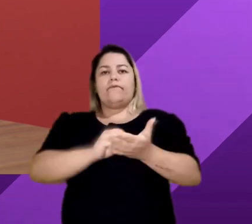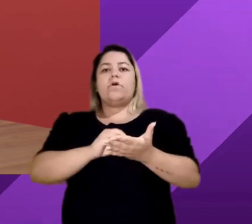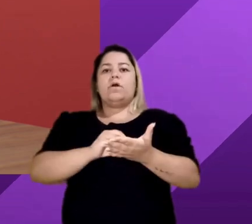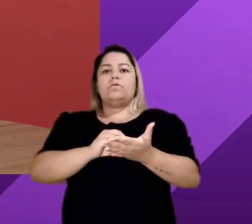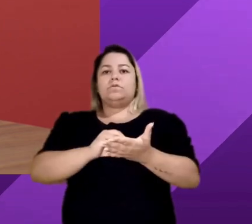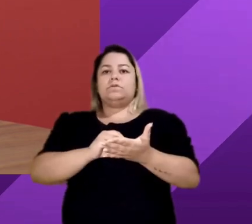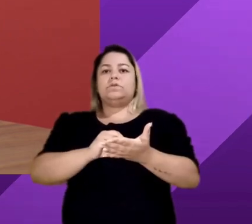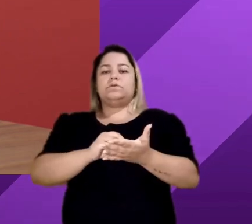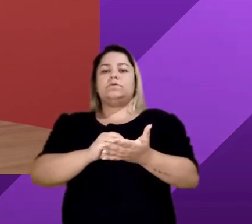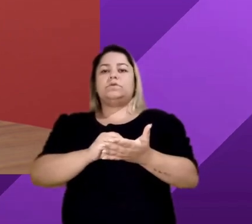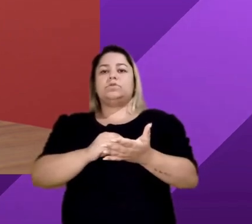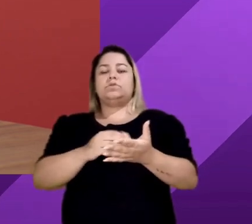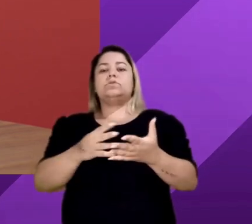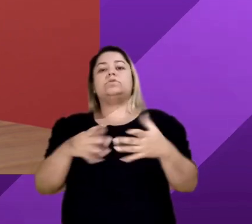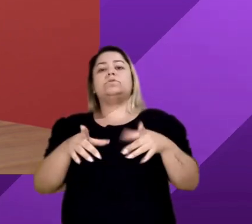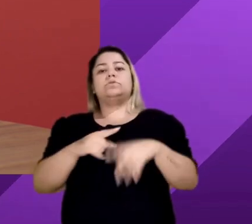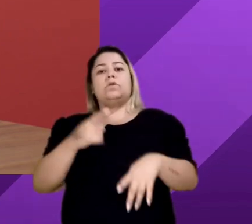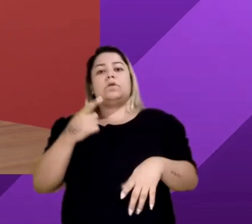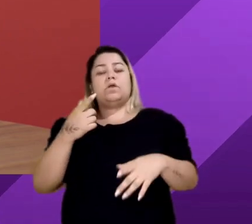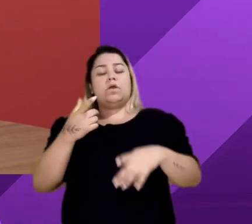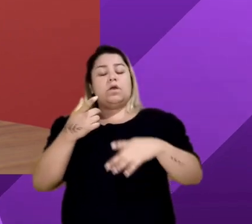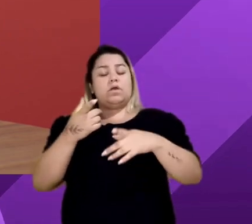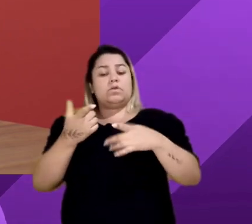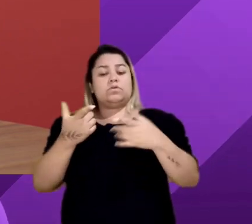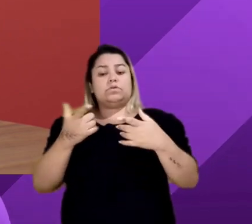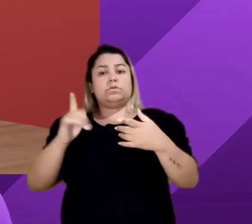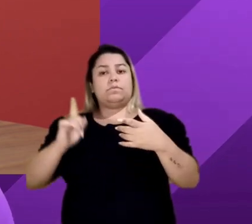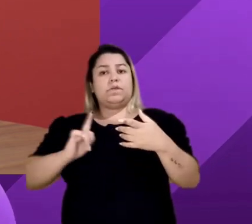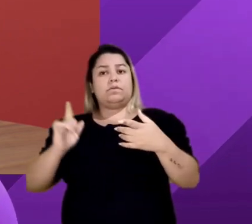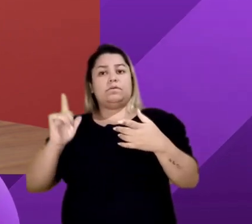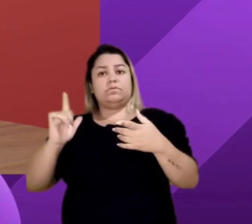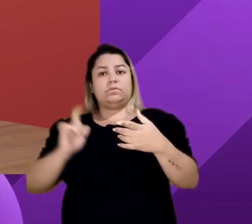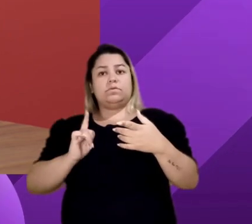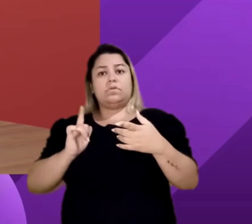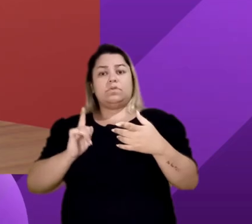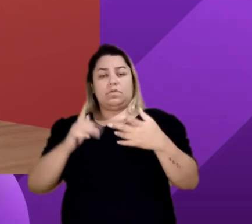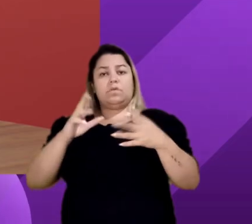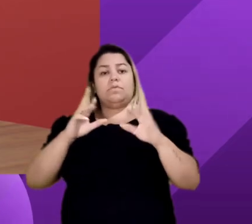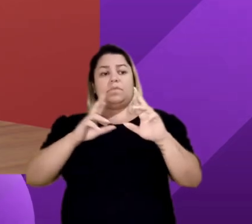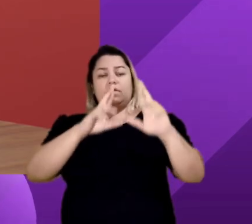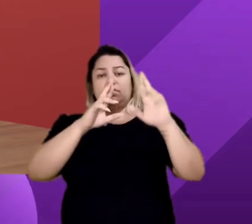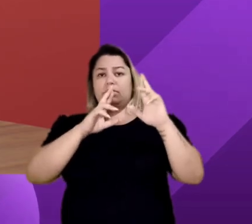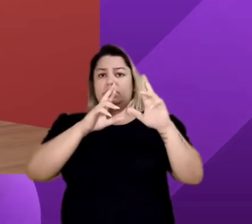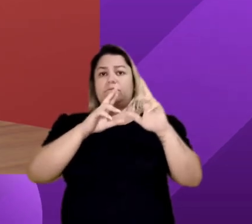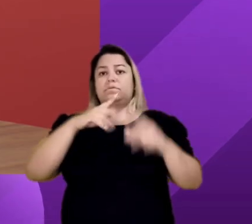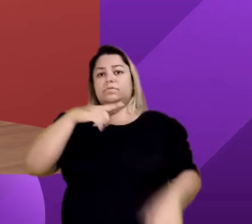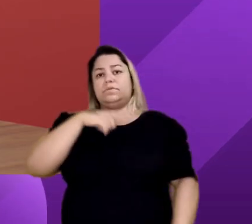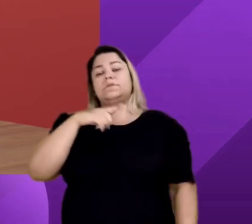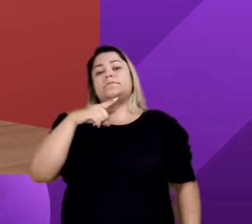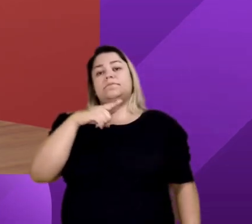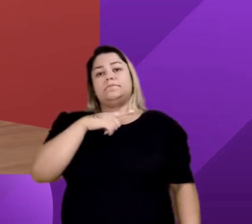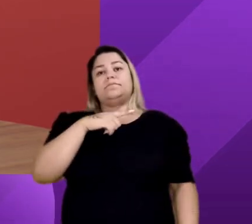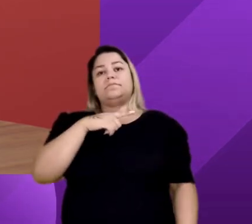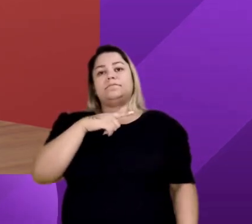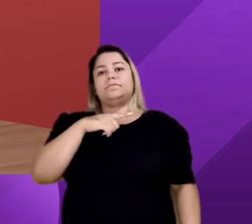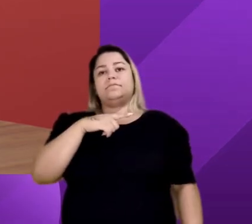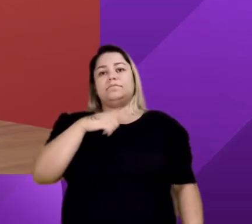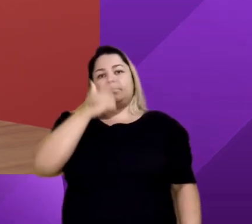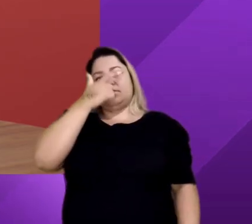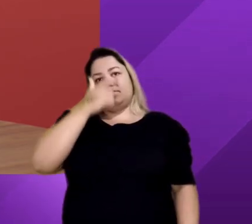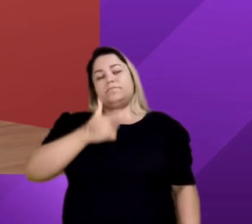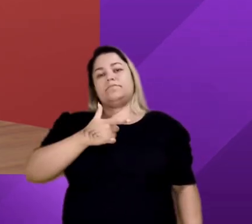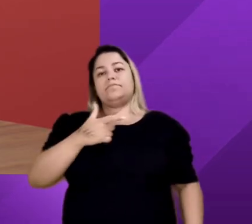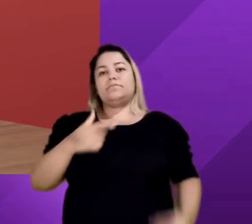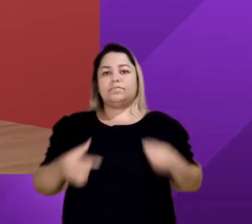dentro do partido. Então eu tenho muito otimismo de ver e ser alguém que vive nesse